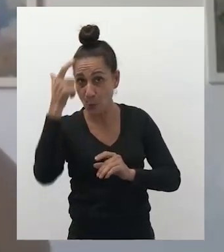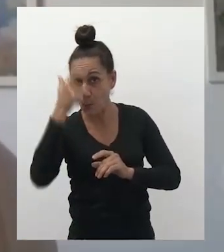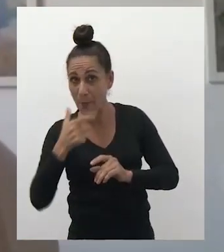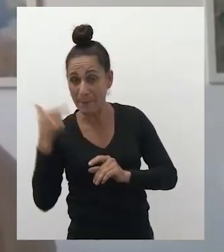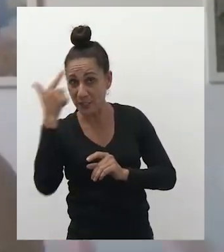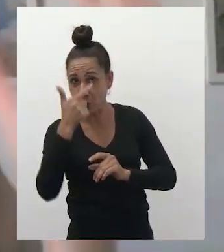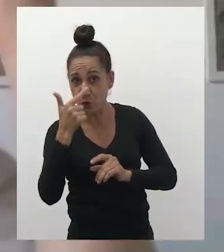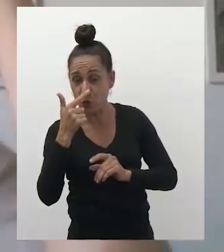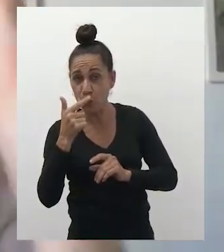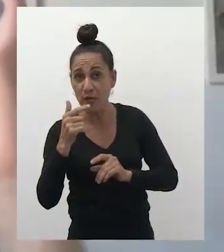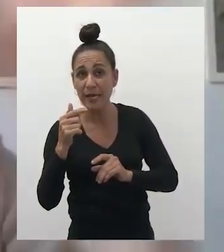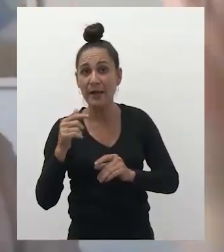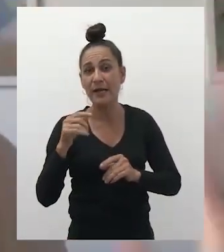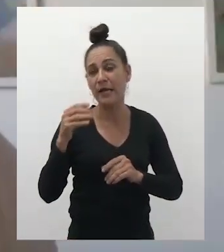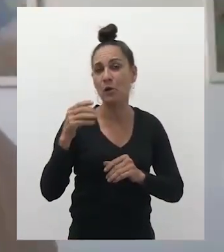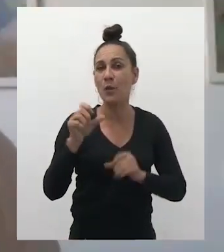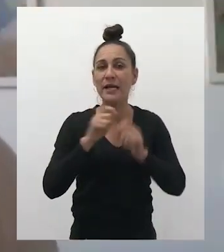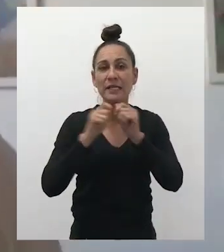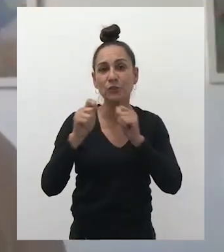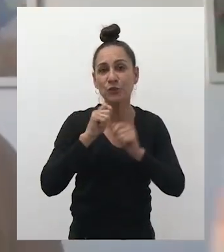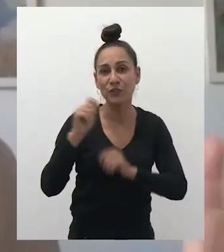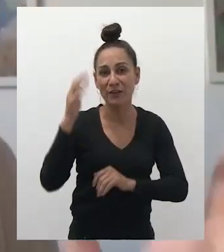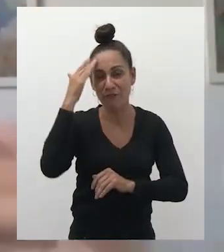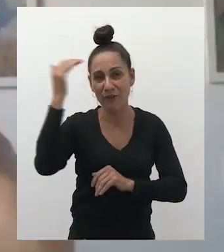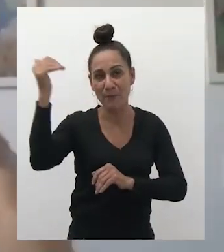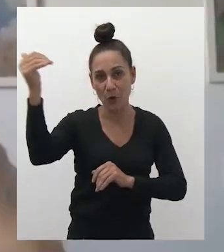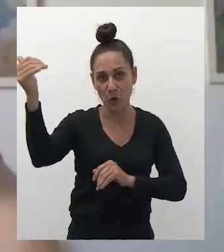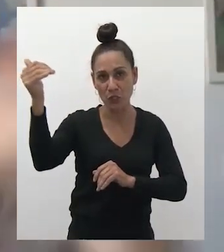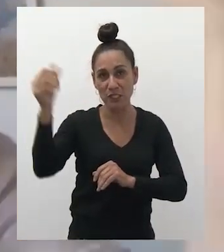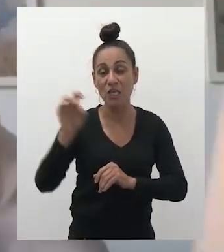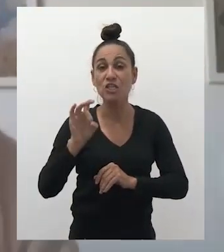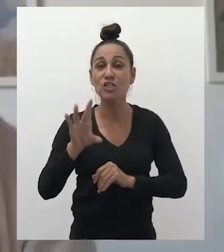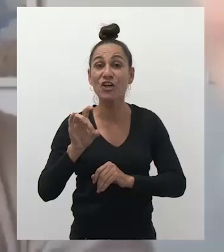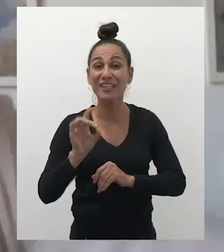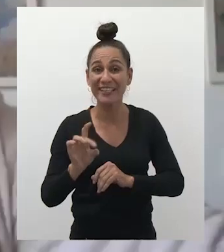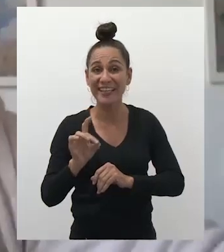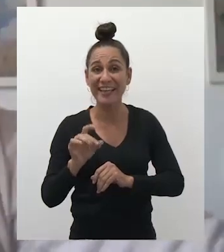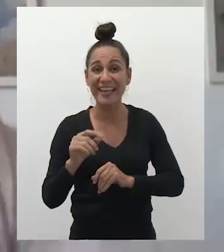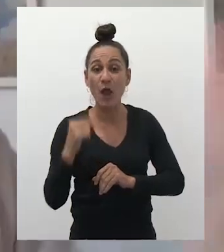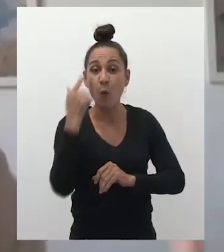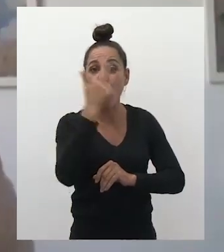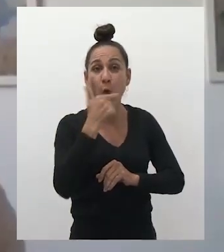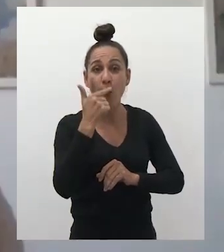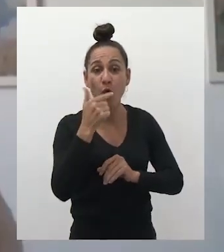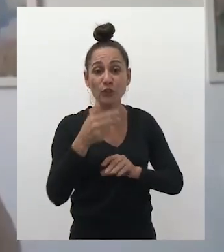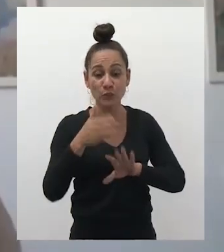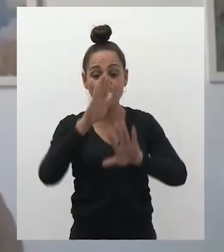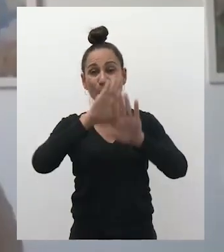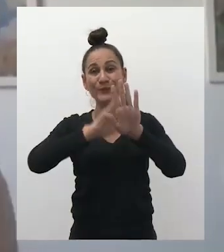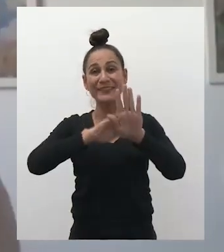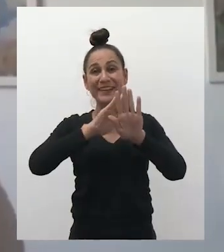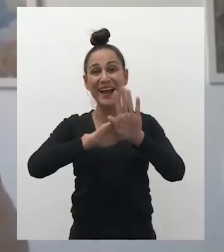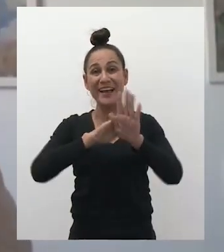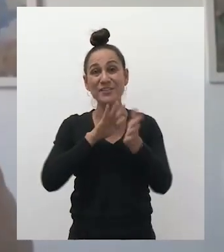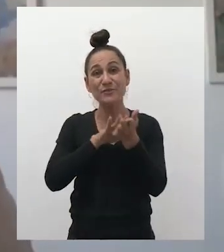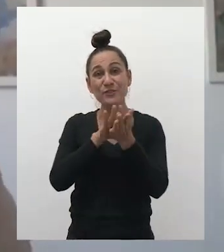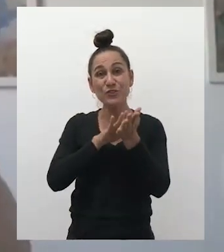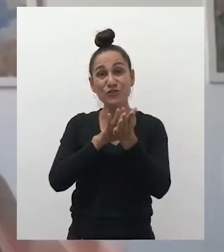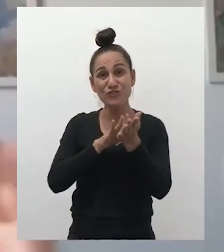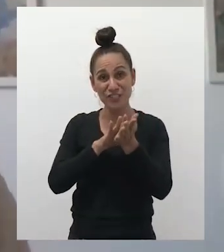cantora famosa, aí eu ponho meu rosto lá, como se eu estivesse no clipe musical dessa cantora famosa.